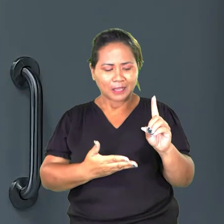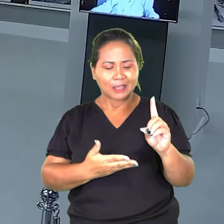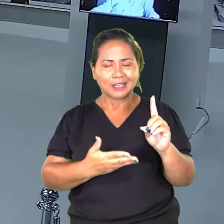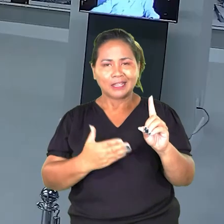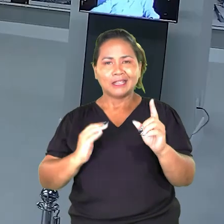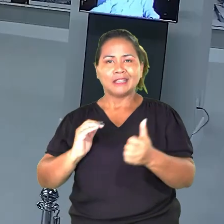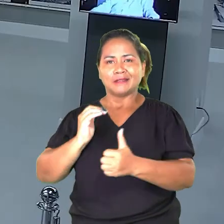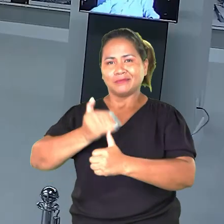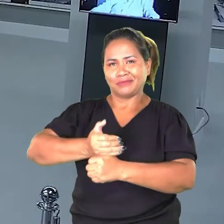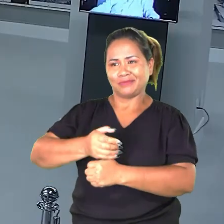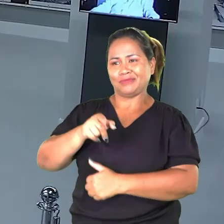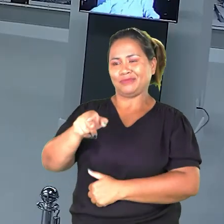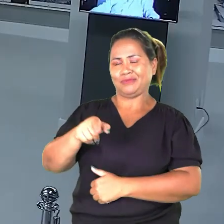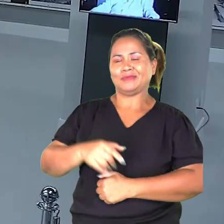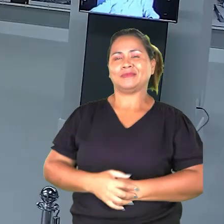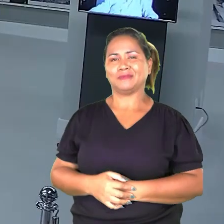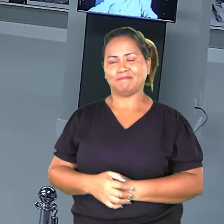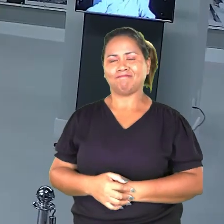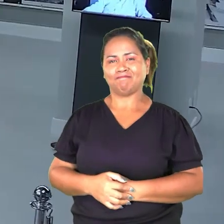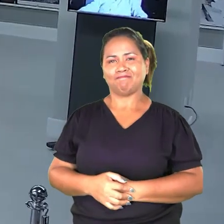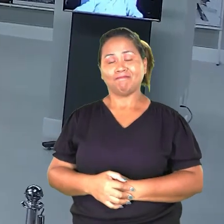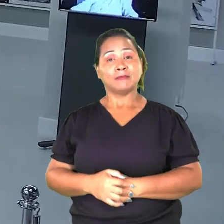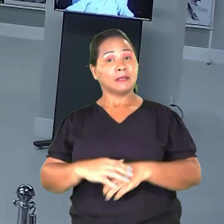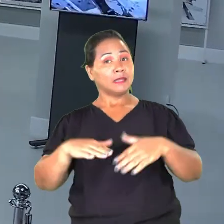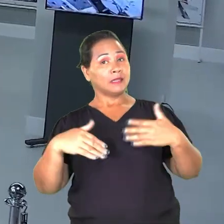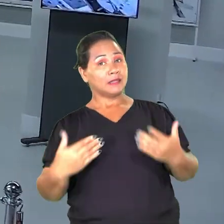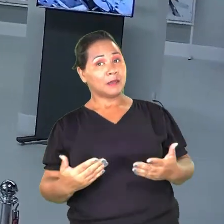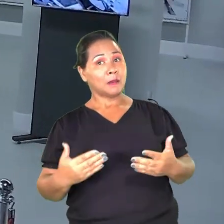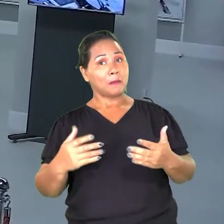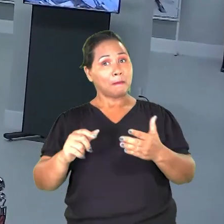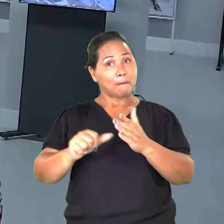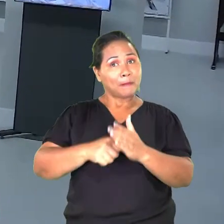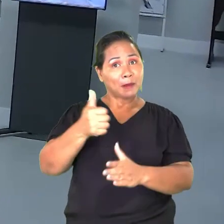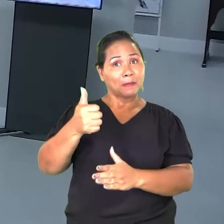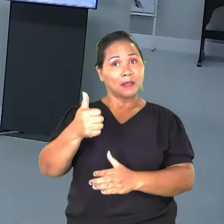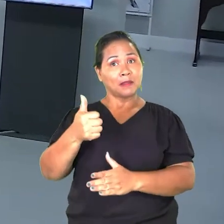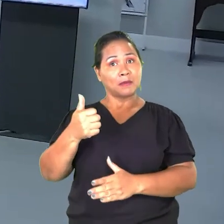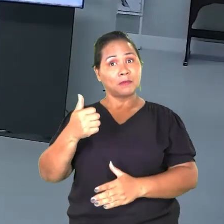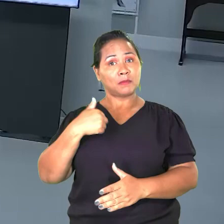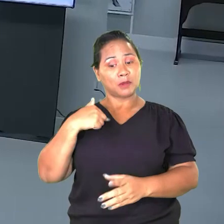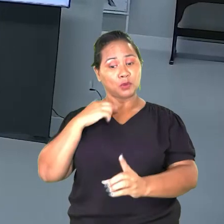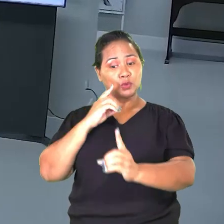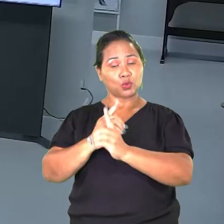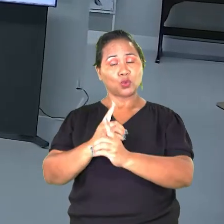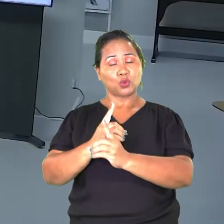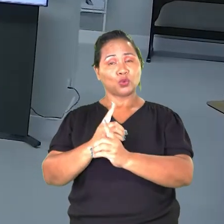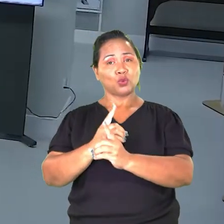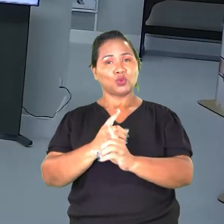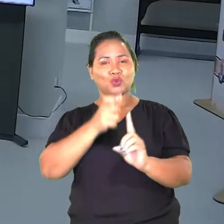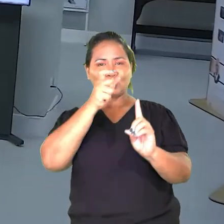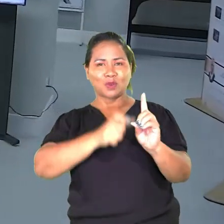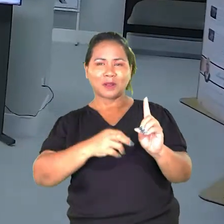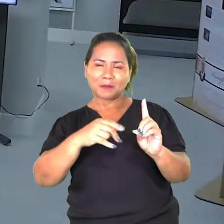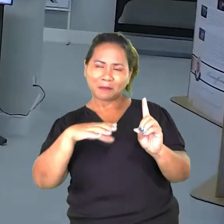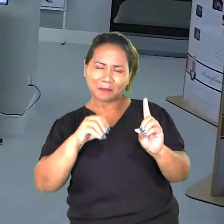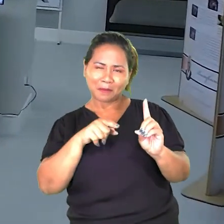o próximo a ser cuidado. O meu primeiro encontro com o poeta foi na Academia Paulista de